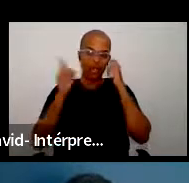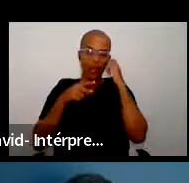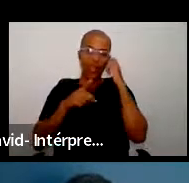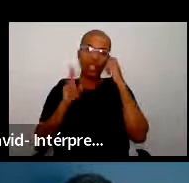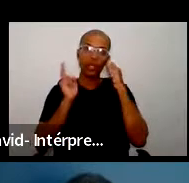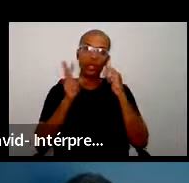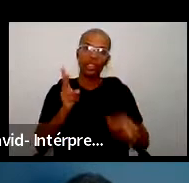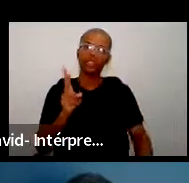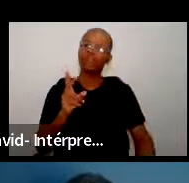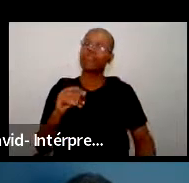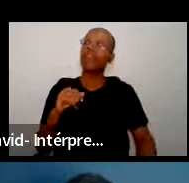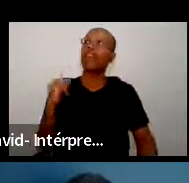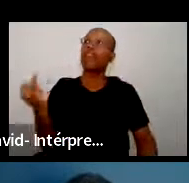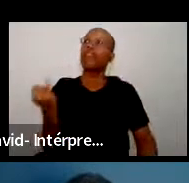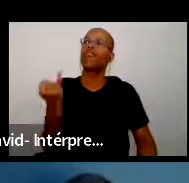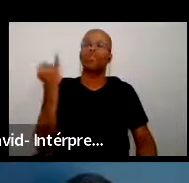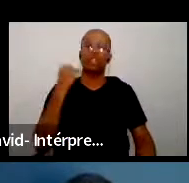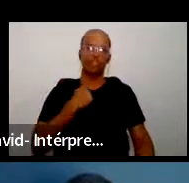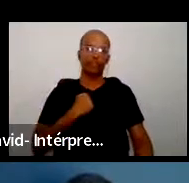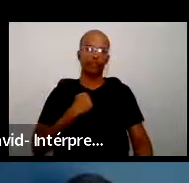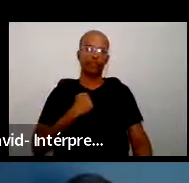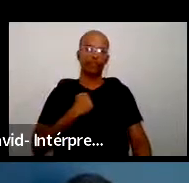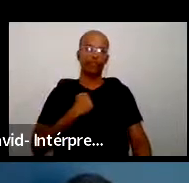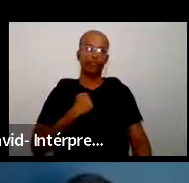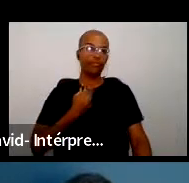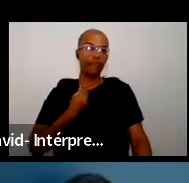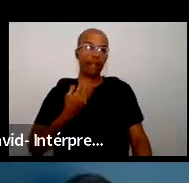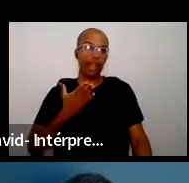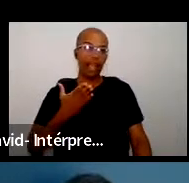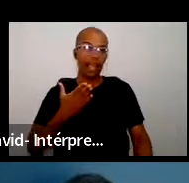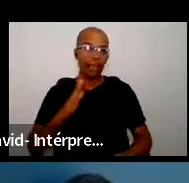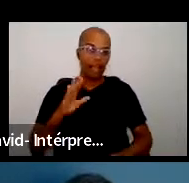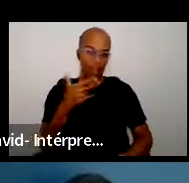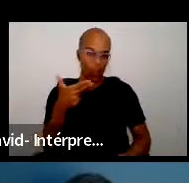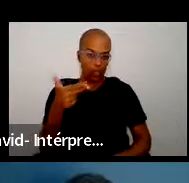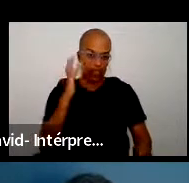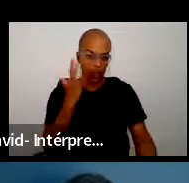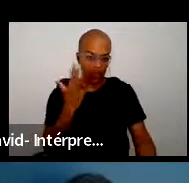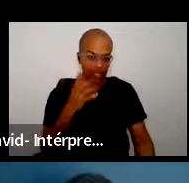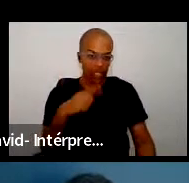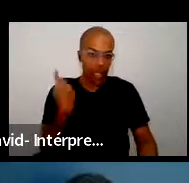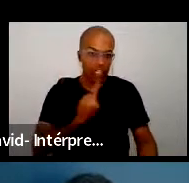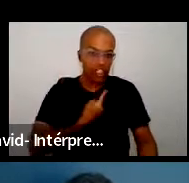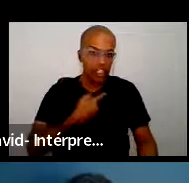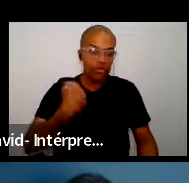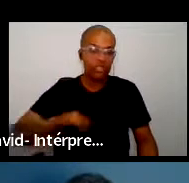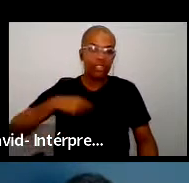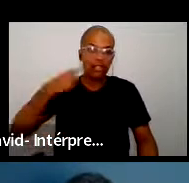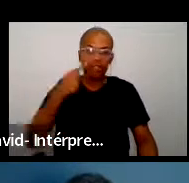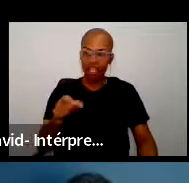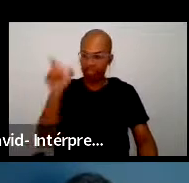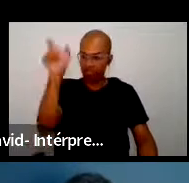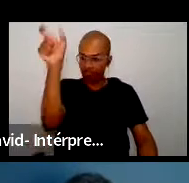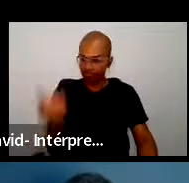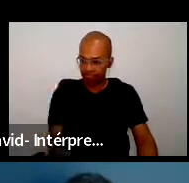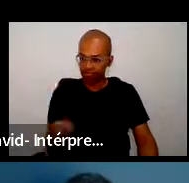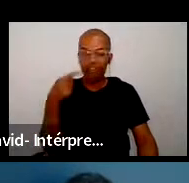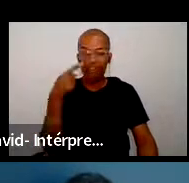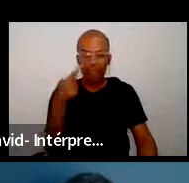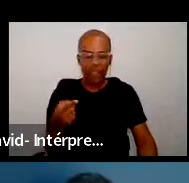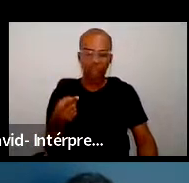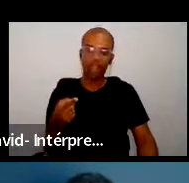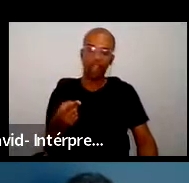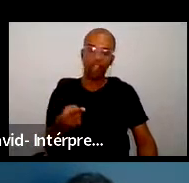centralmente importante e para que isso possa acontecer, a gente tem que olhar o outro como